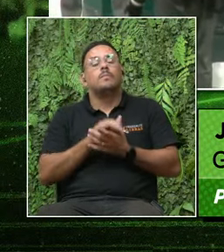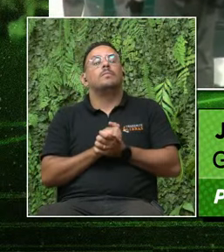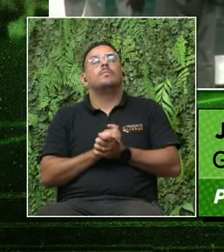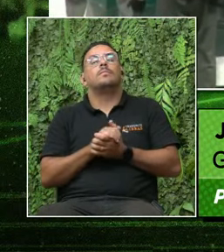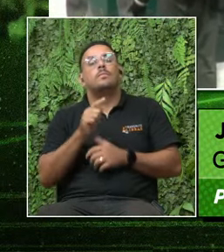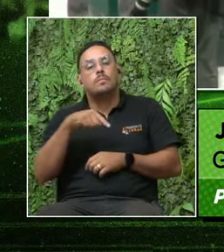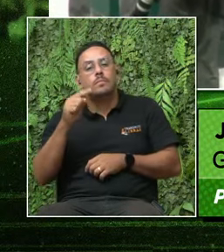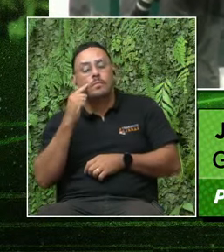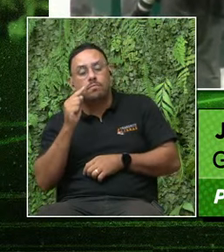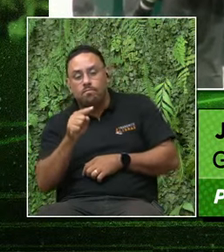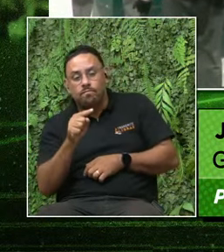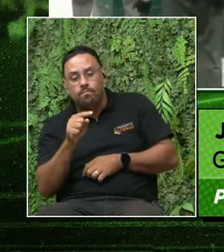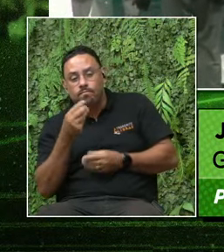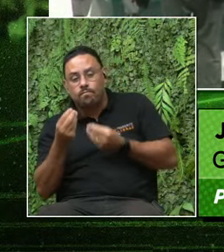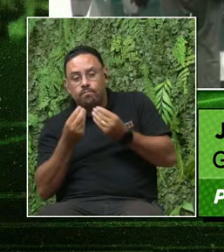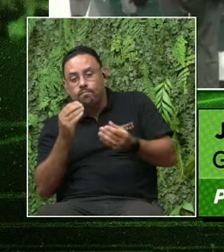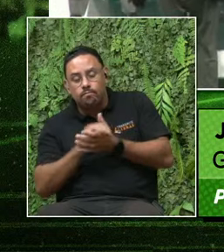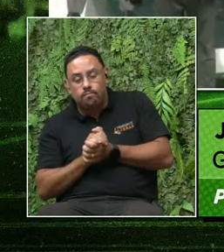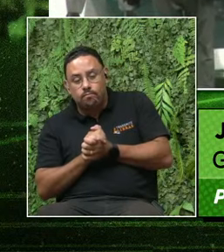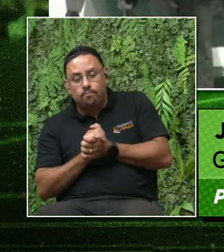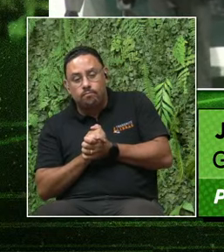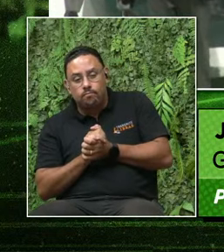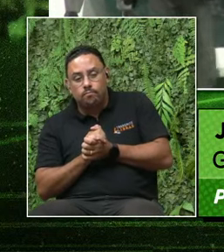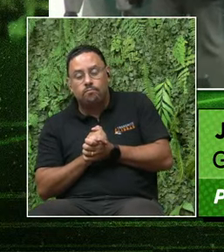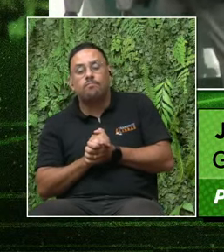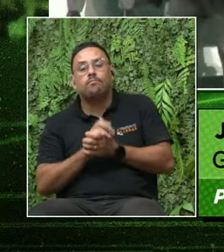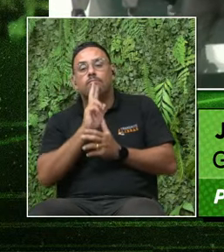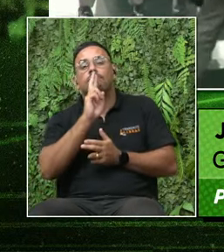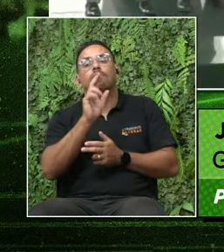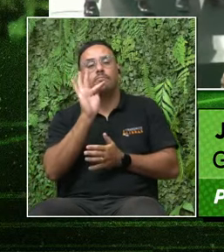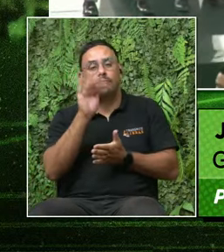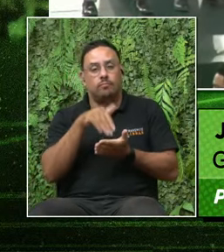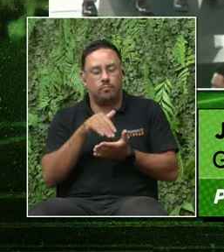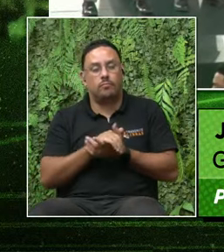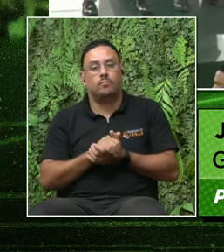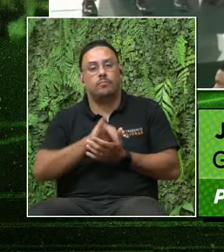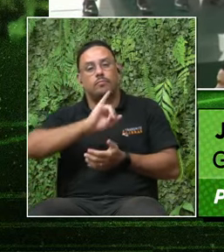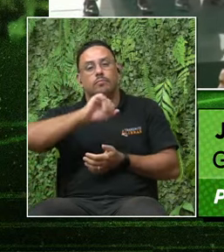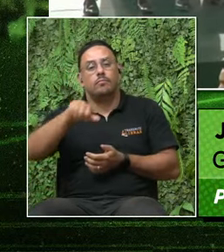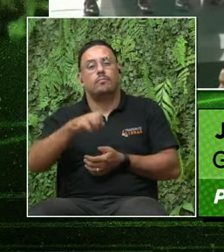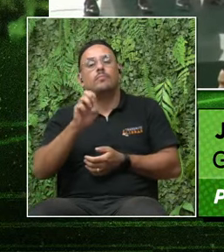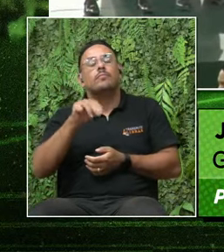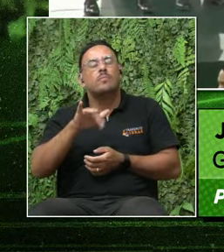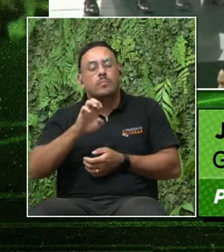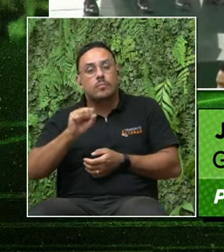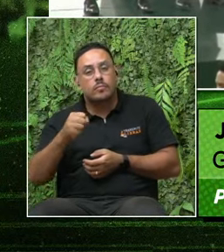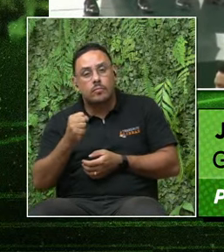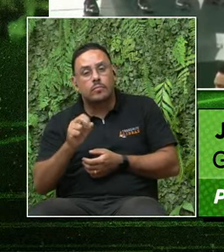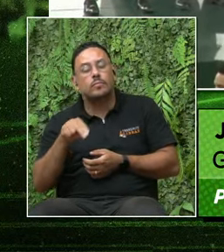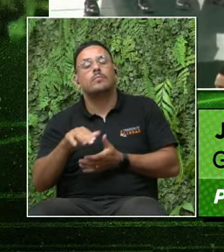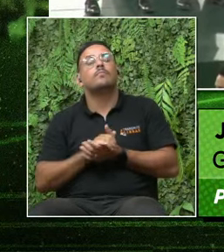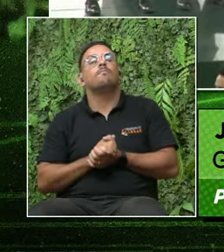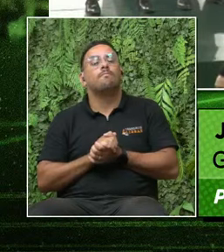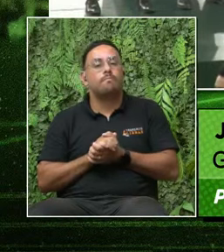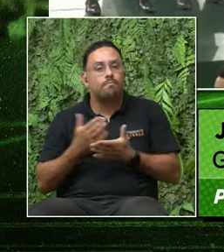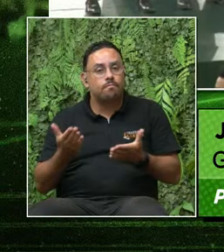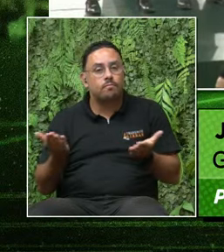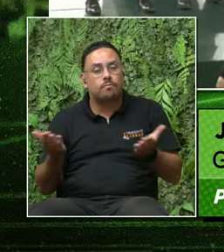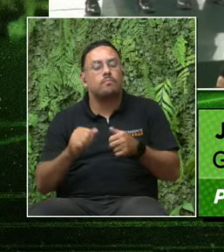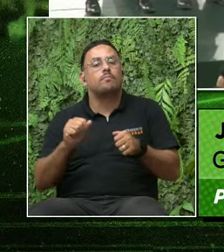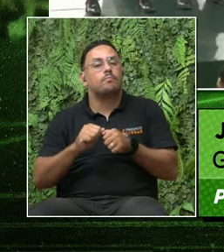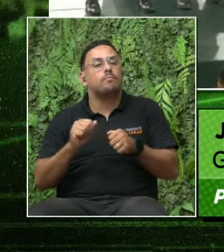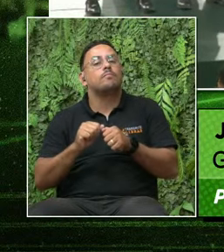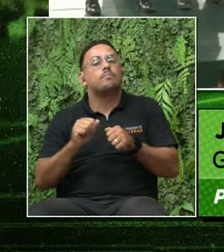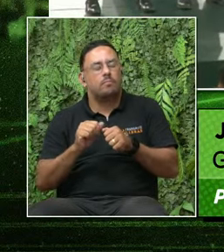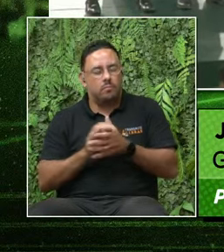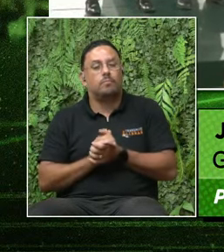que foram determinantes na na no resultado final o gemerson que Coitado né Eh hoje fez um